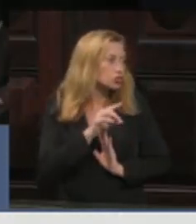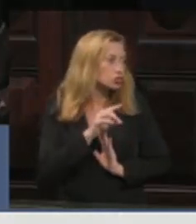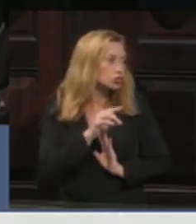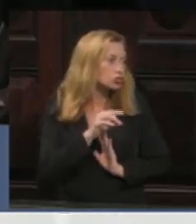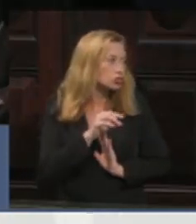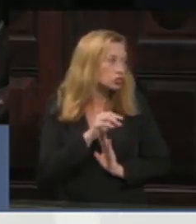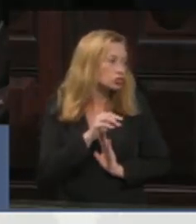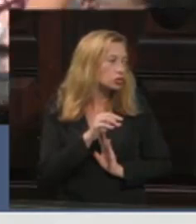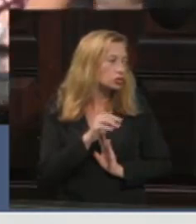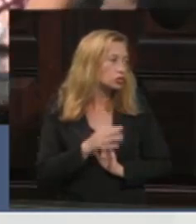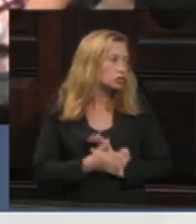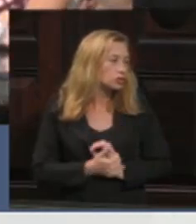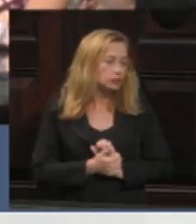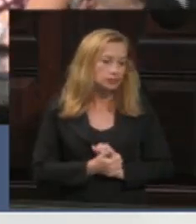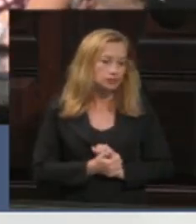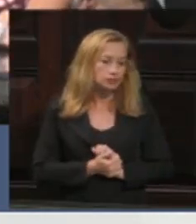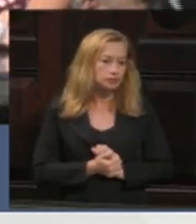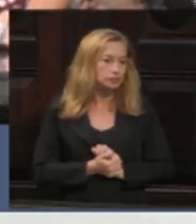A presidência